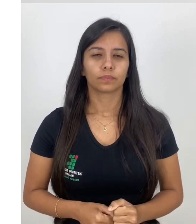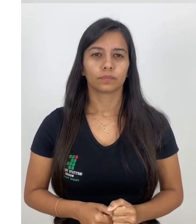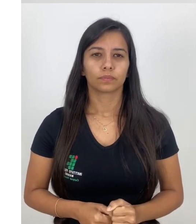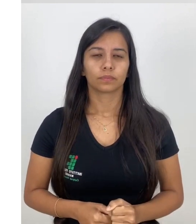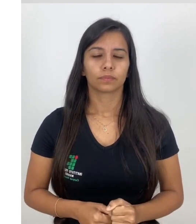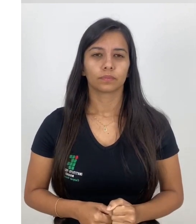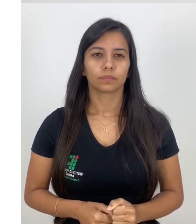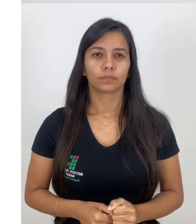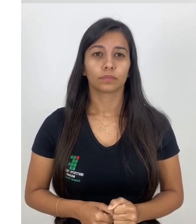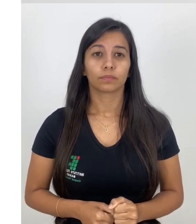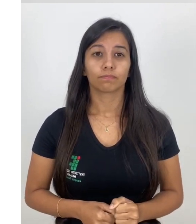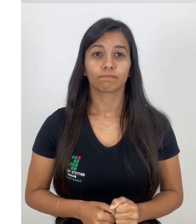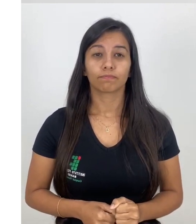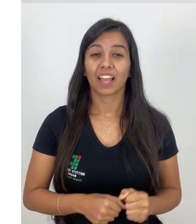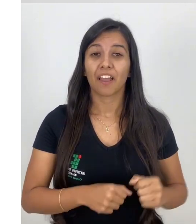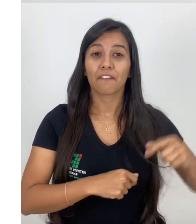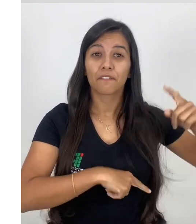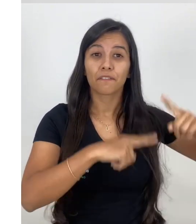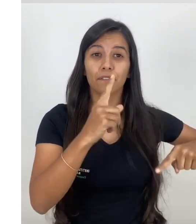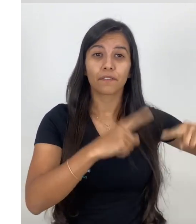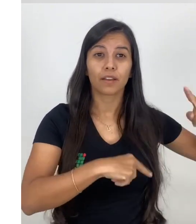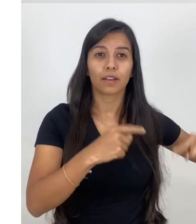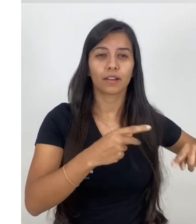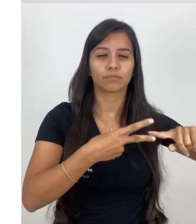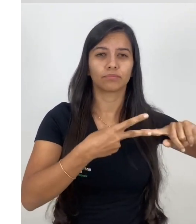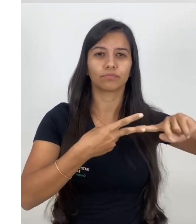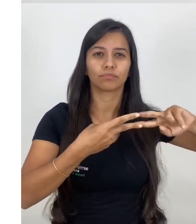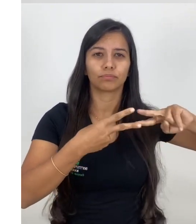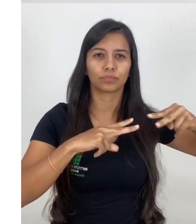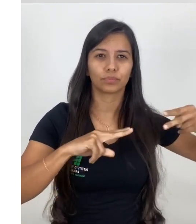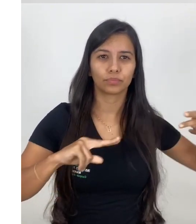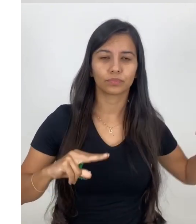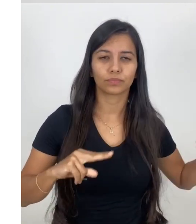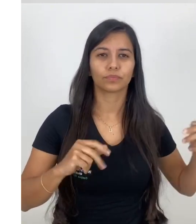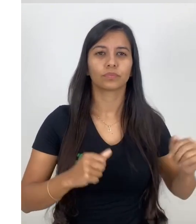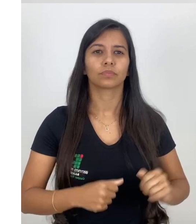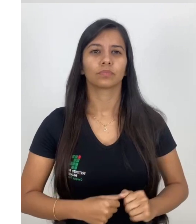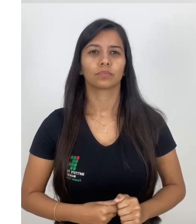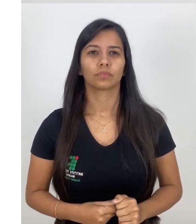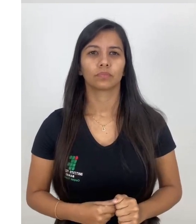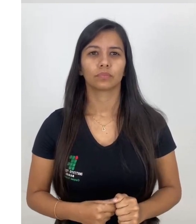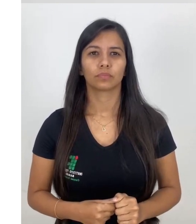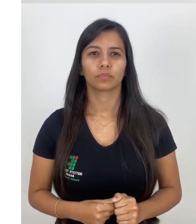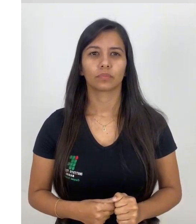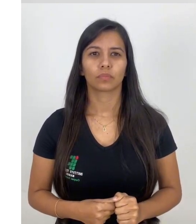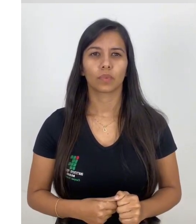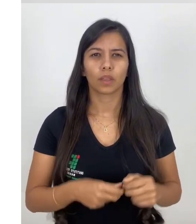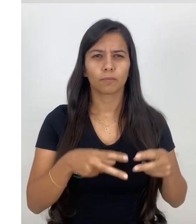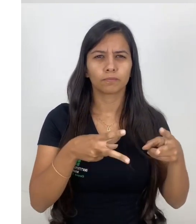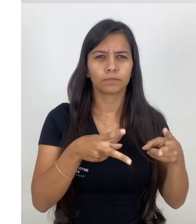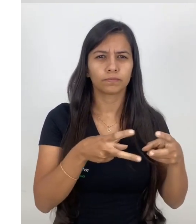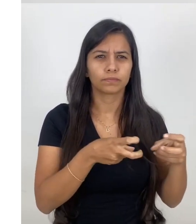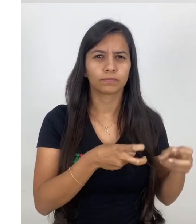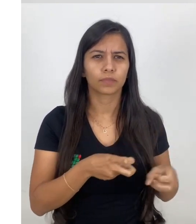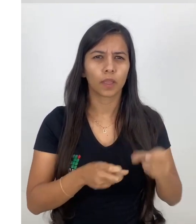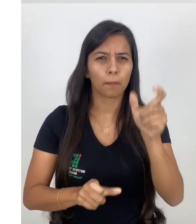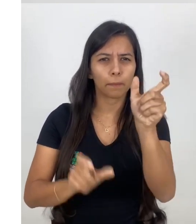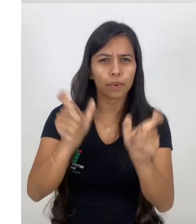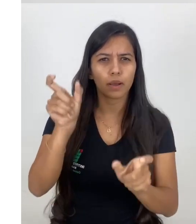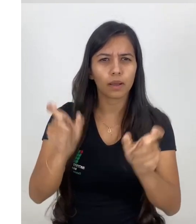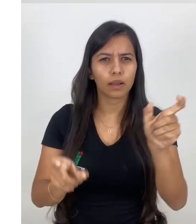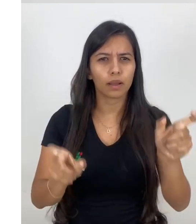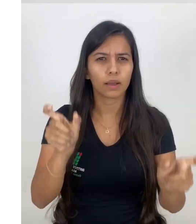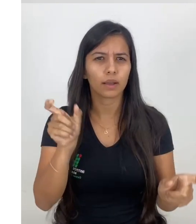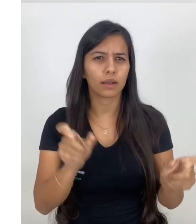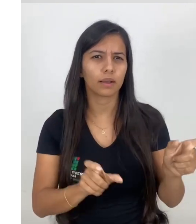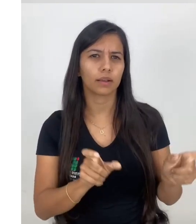importância da meiose? É a variabilidade genética, né? Então assim, quando a gente observa